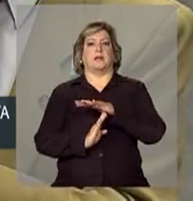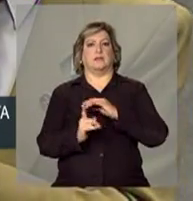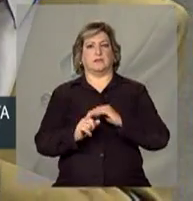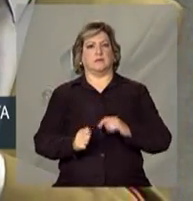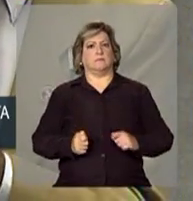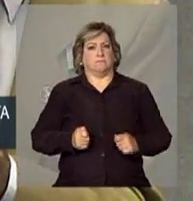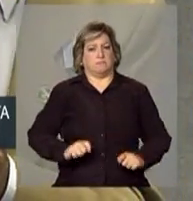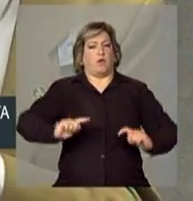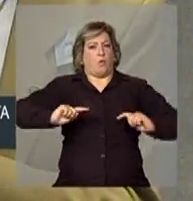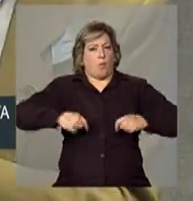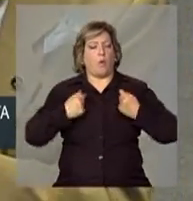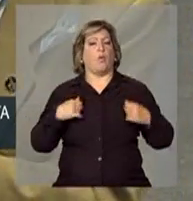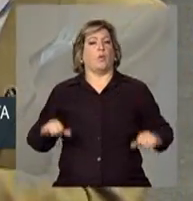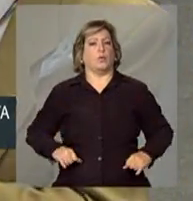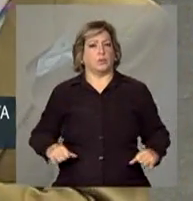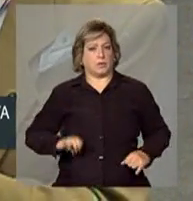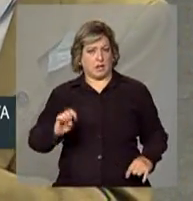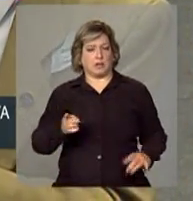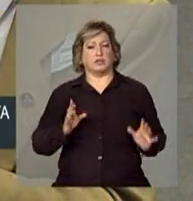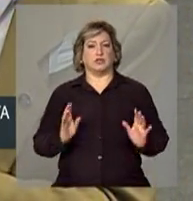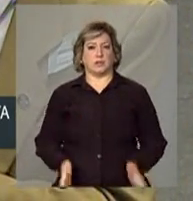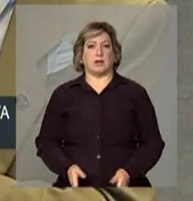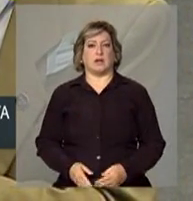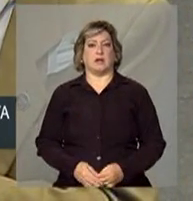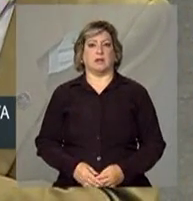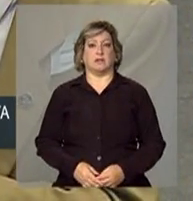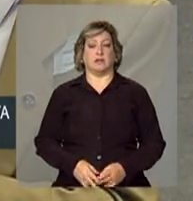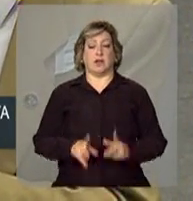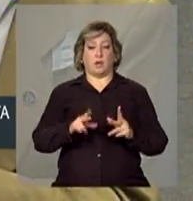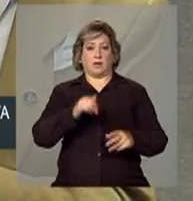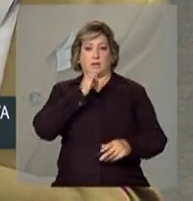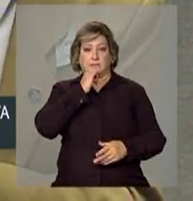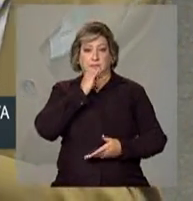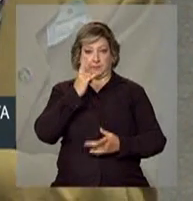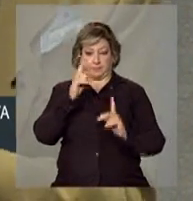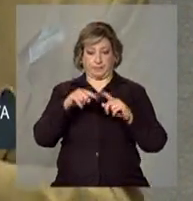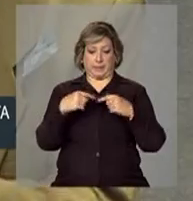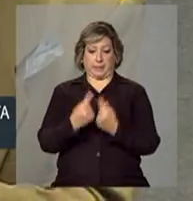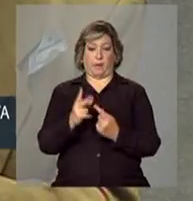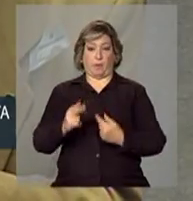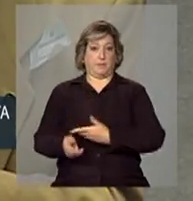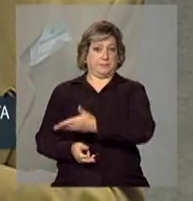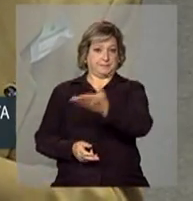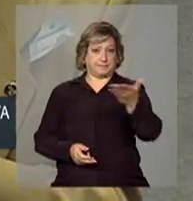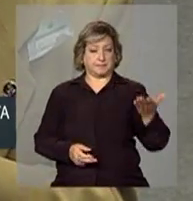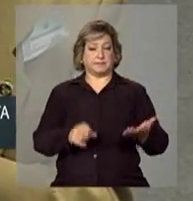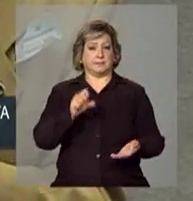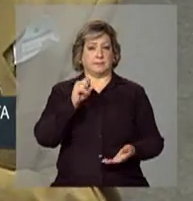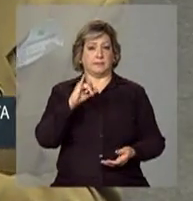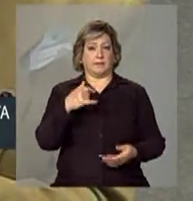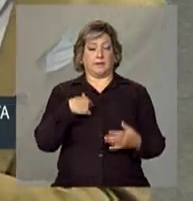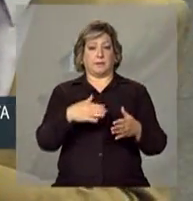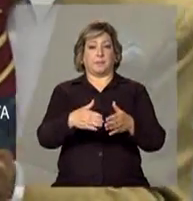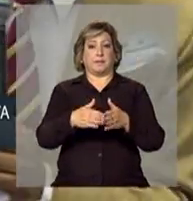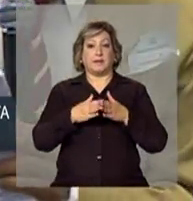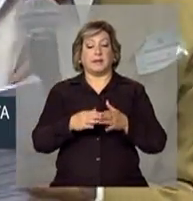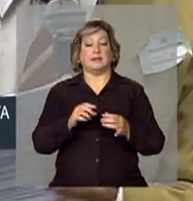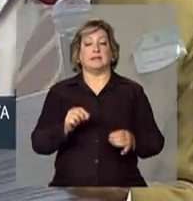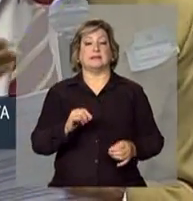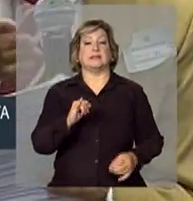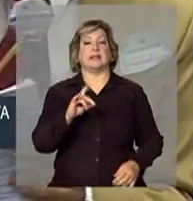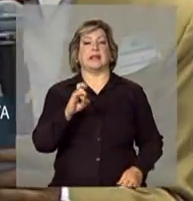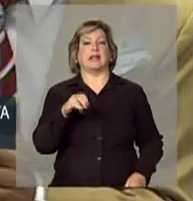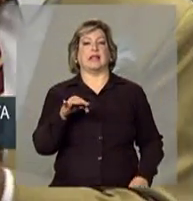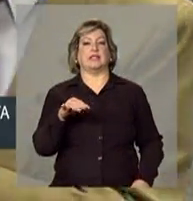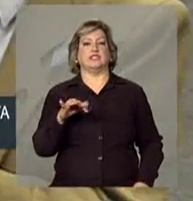dizer mais aqui, normalmente em reunião como esta, que se eu pedisse identificação seria interessante, porque eu